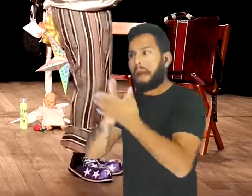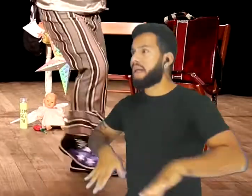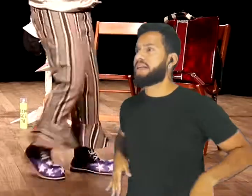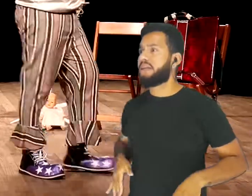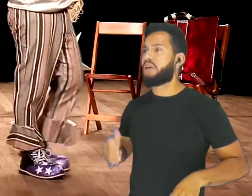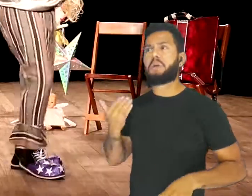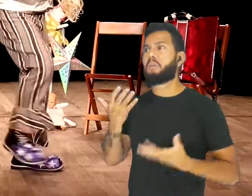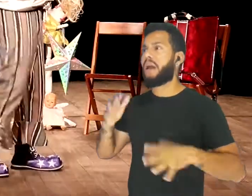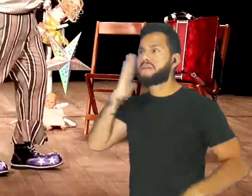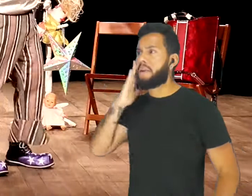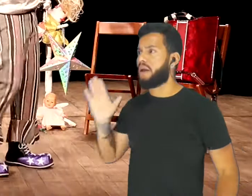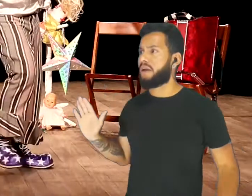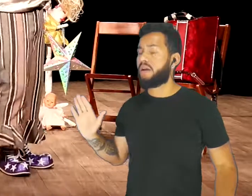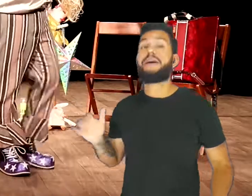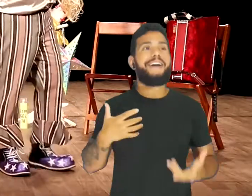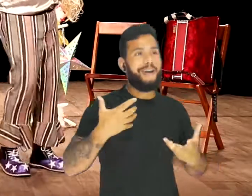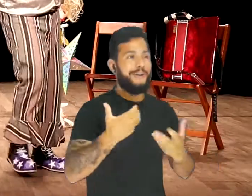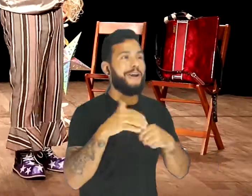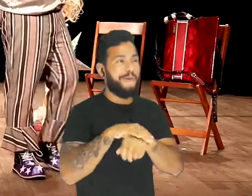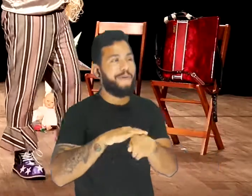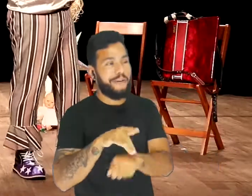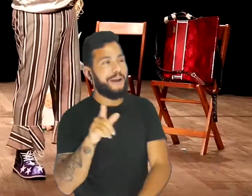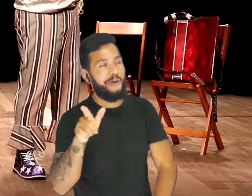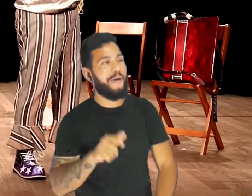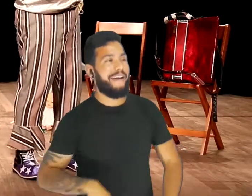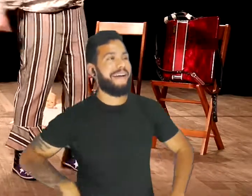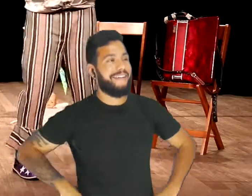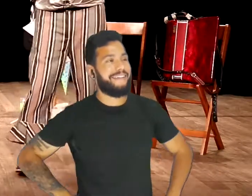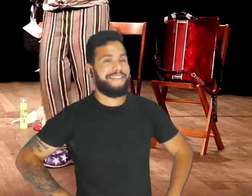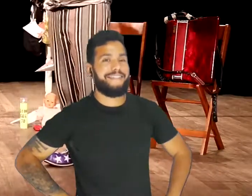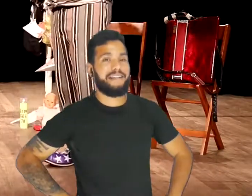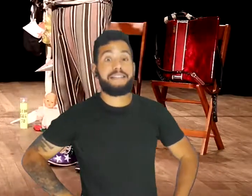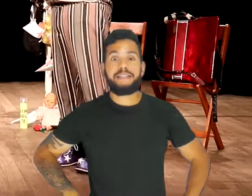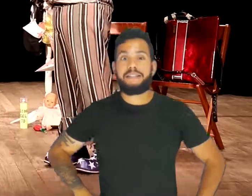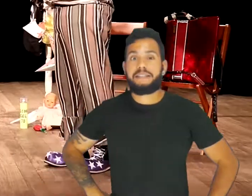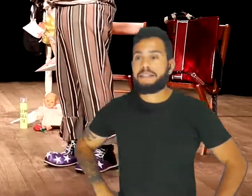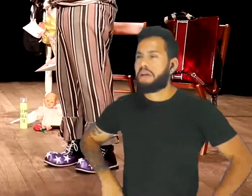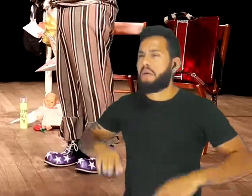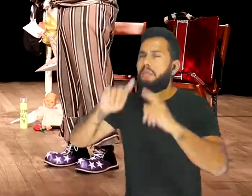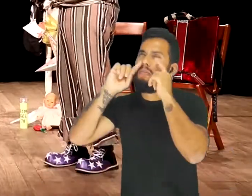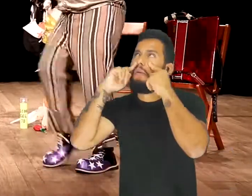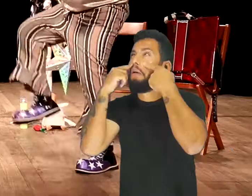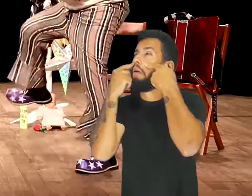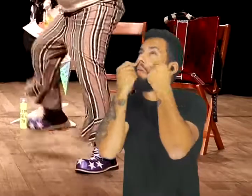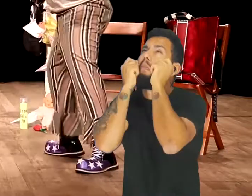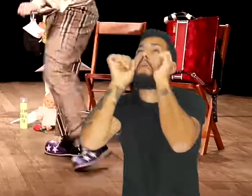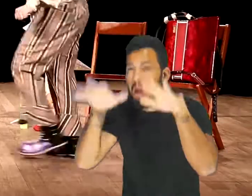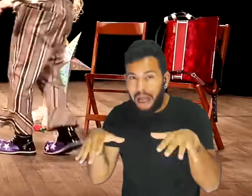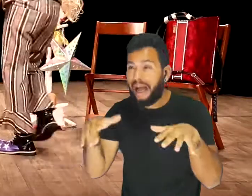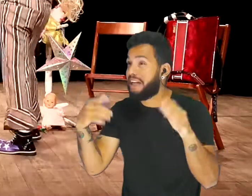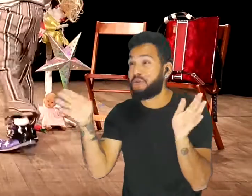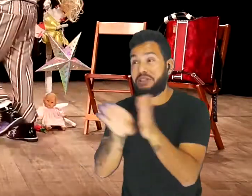conversar com o Capitão América. Ótimo, não verei o Capitão América nunca. Para com isso. Não quero saber mais de nada.